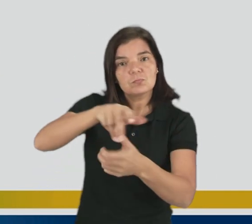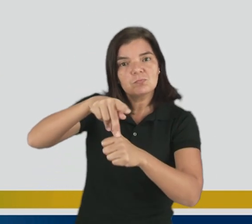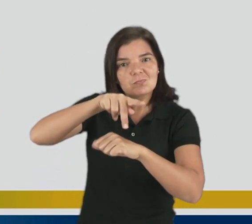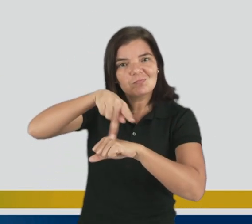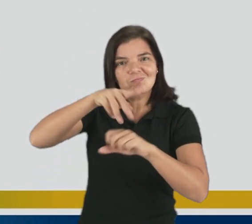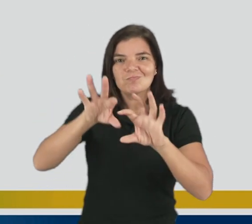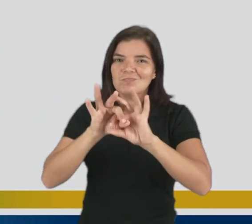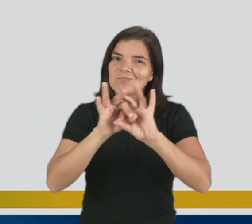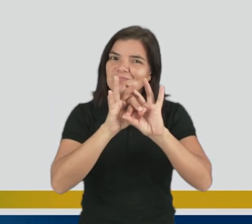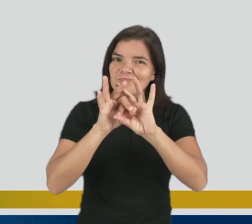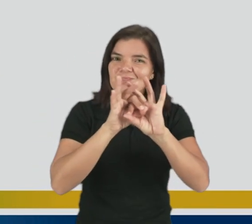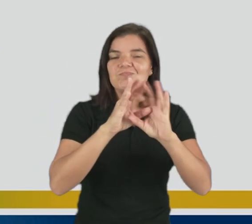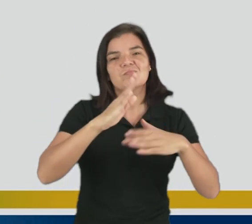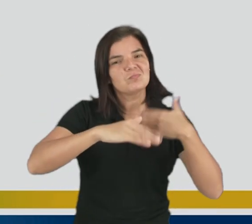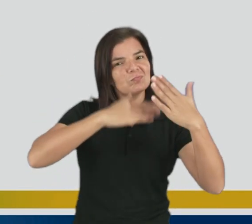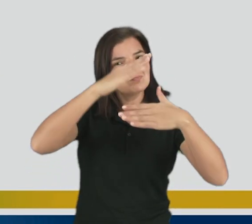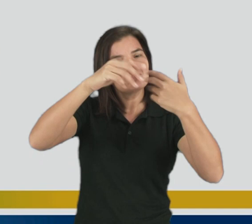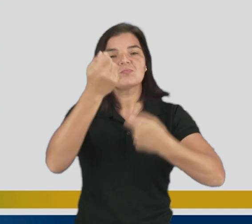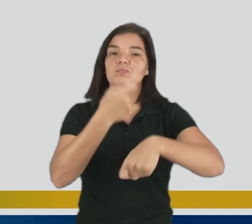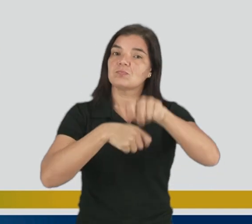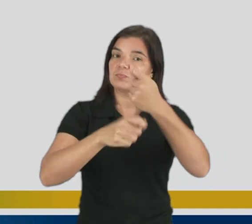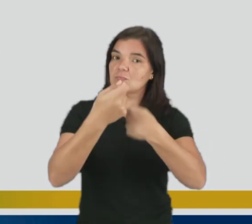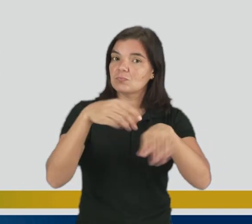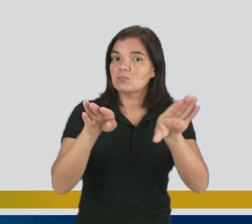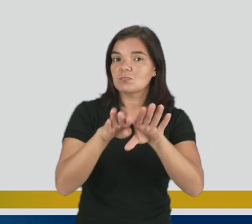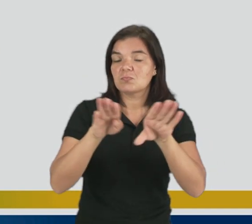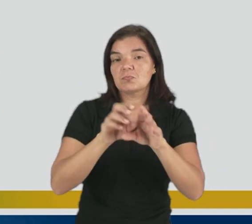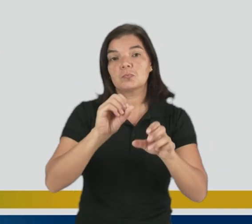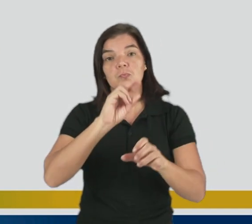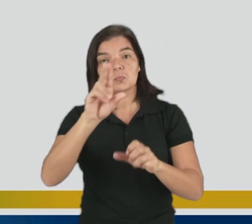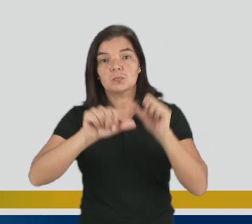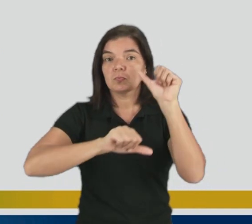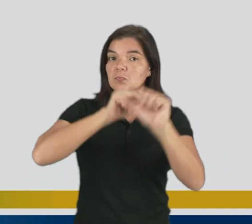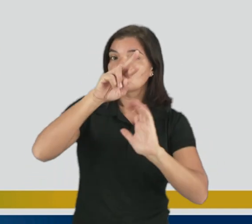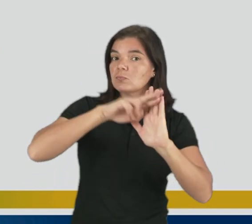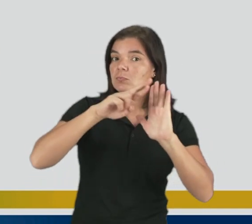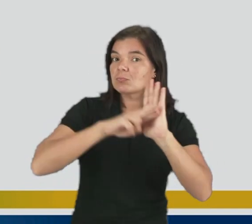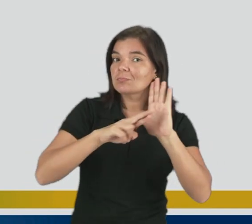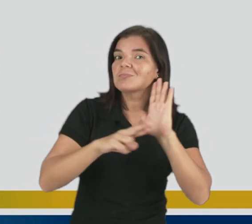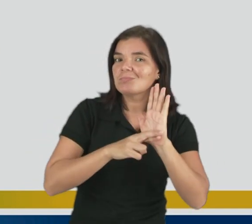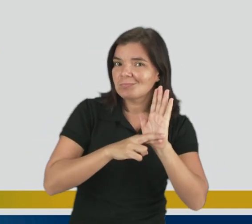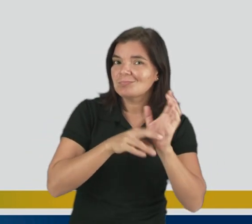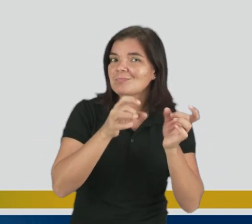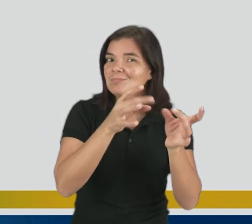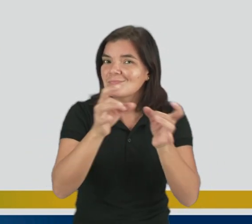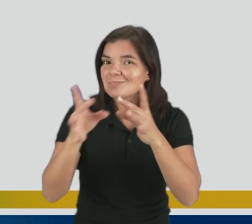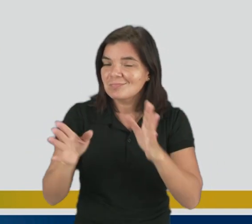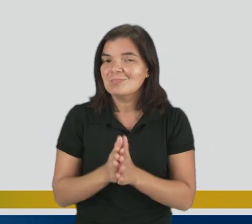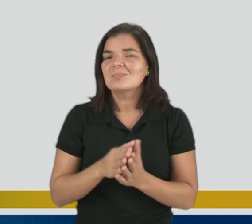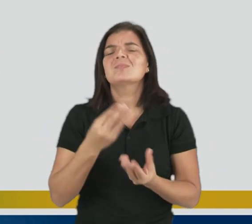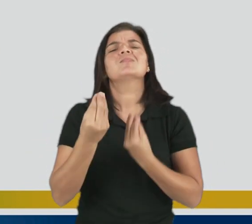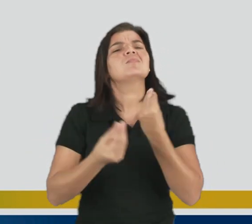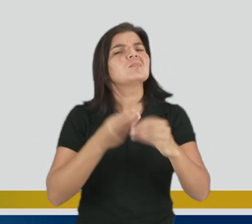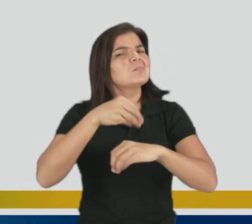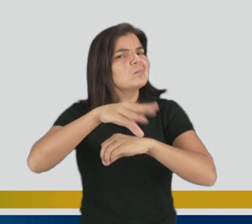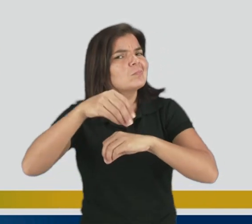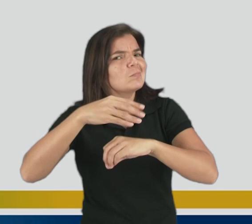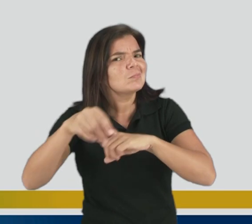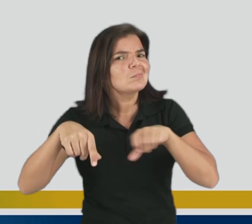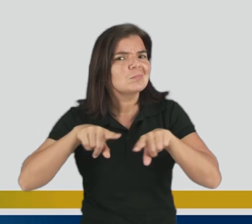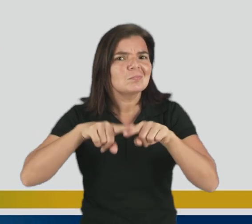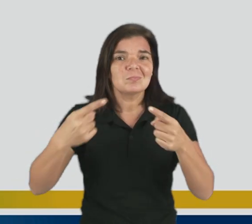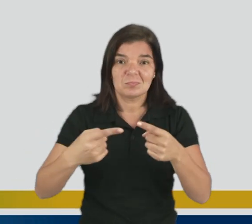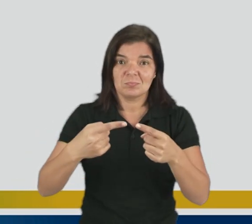que defendem piamente seu desenvolvimento econômico ou mudará as regras do jogo do mercado? De que importará ser